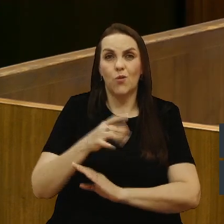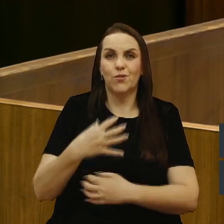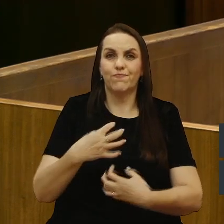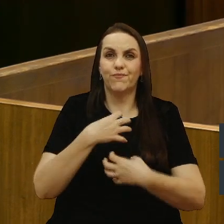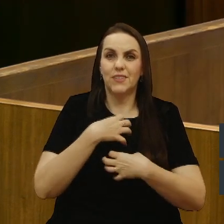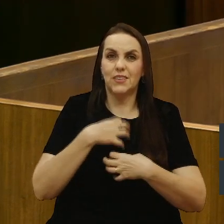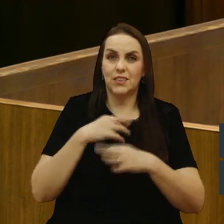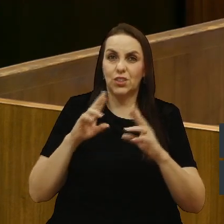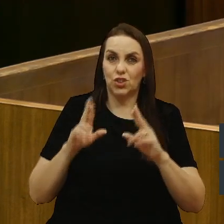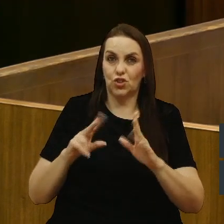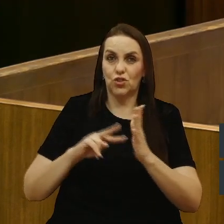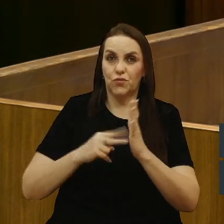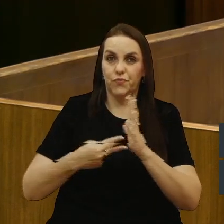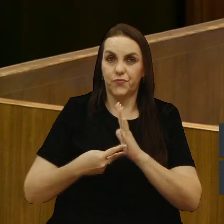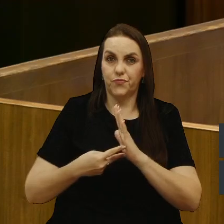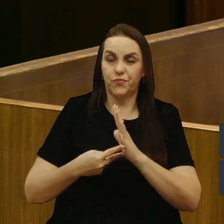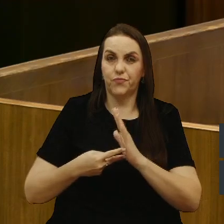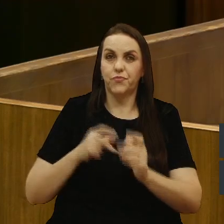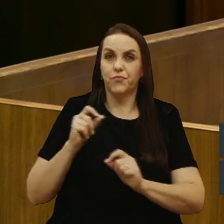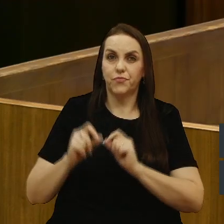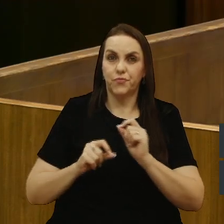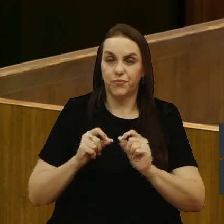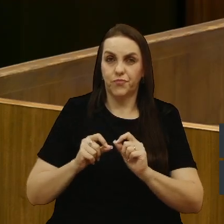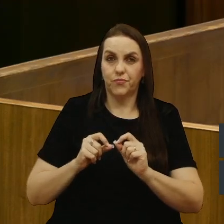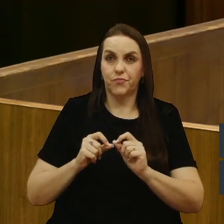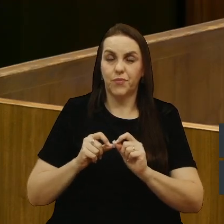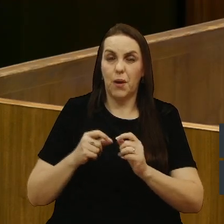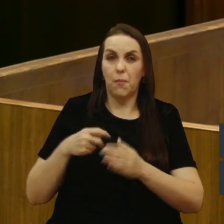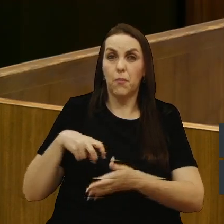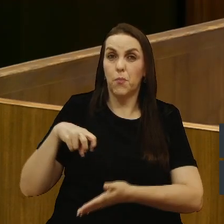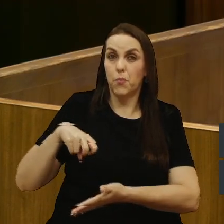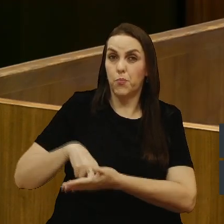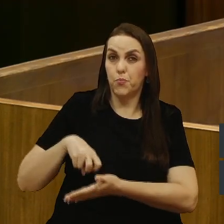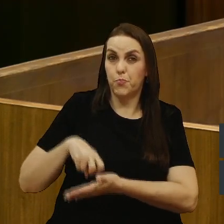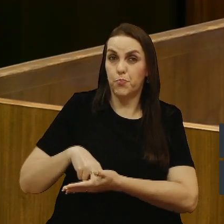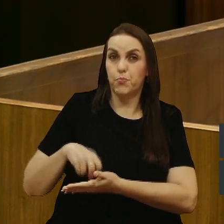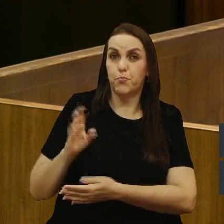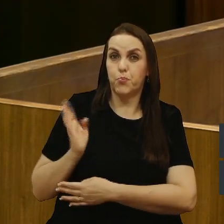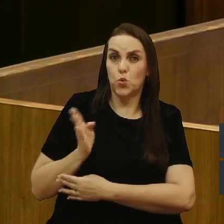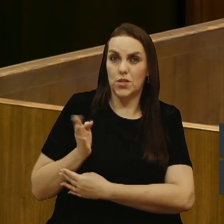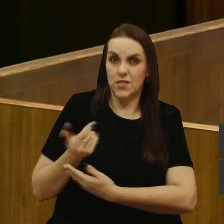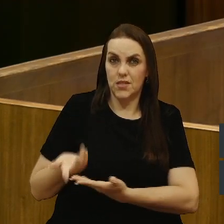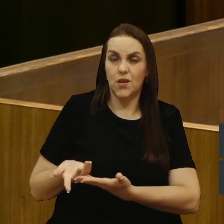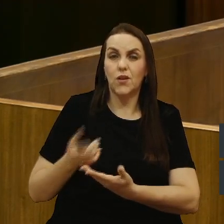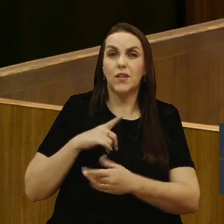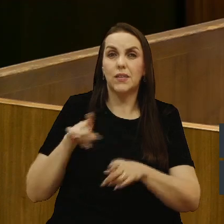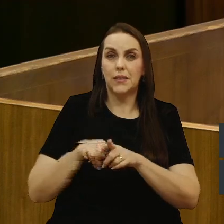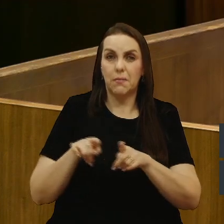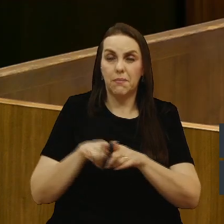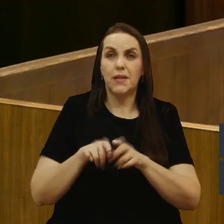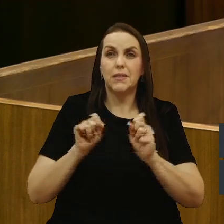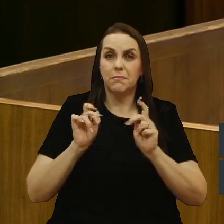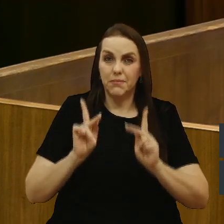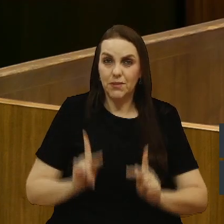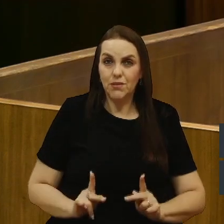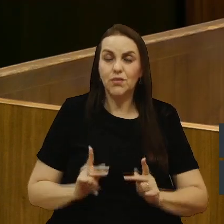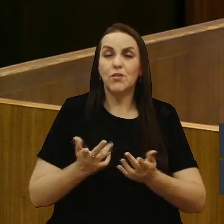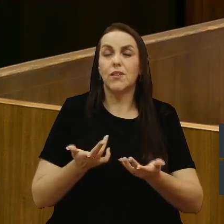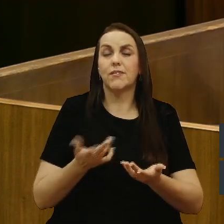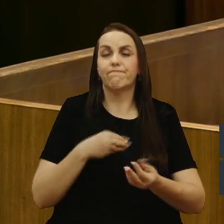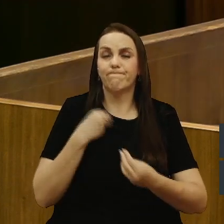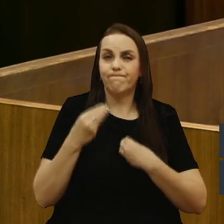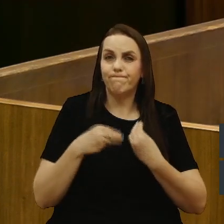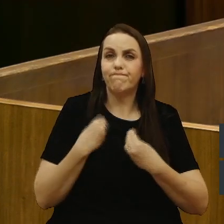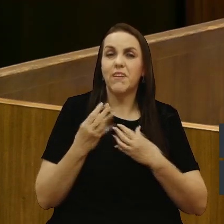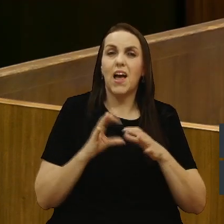sentido, que é o sentido punitivo e o sentido de fazer com que as pessoas não se sintam